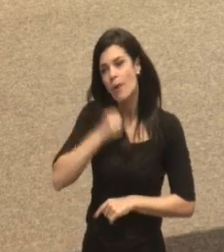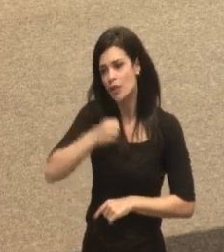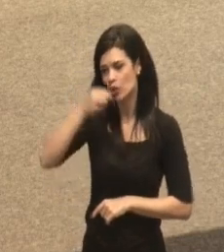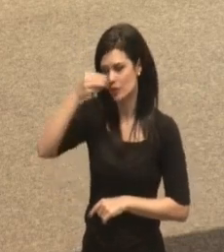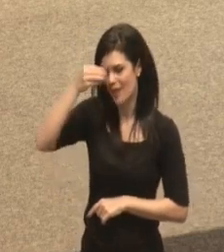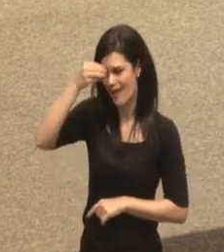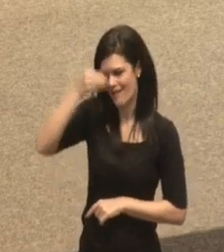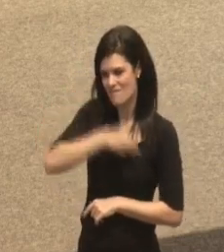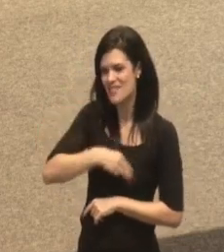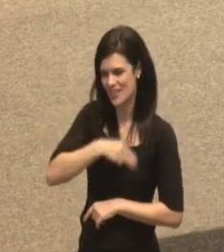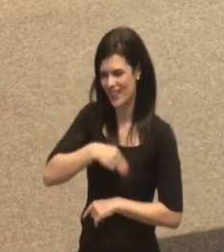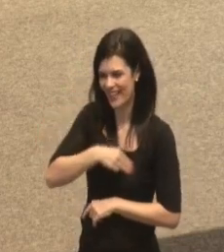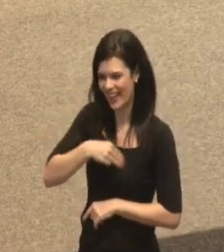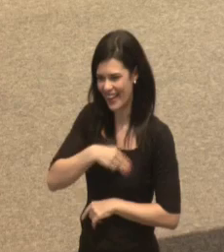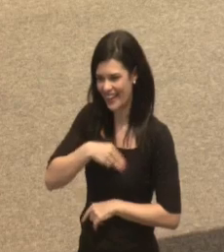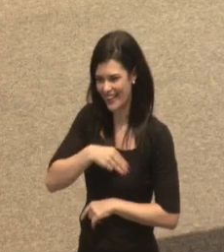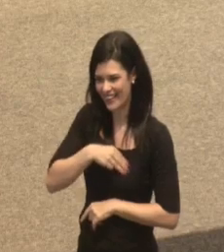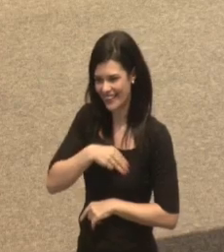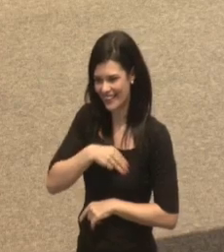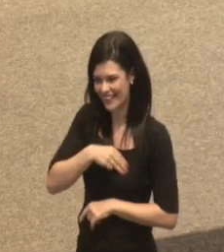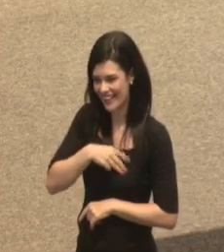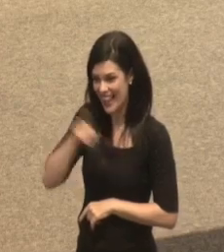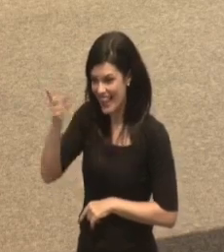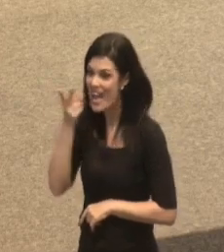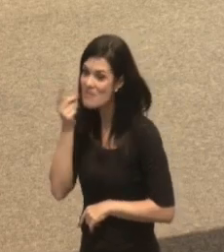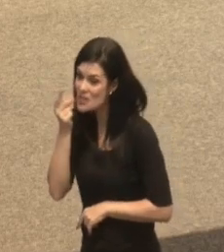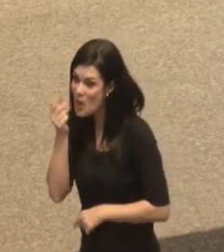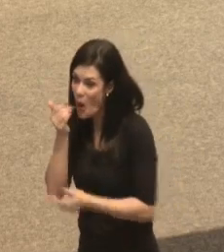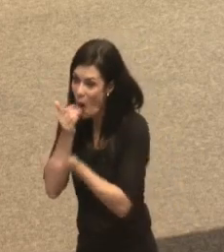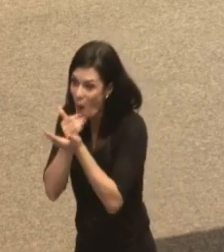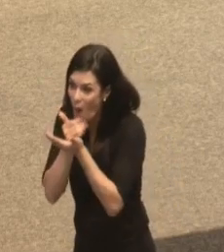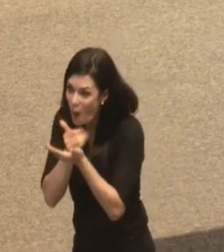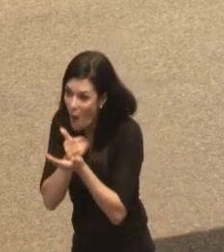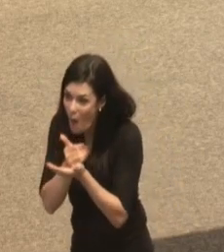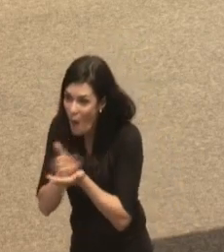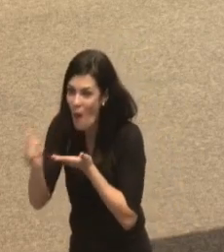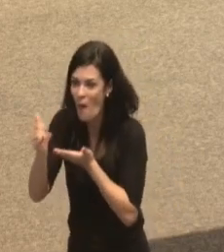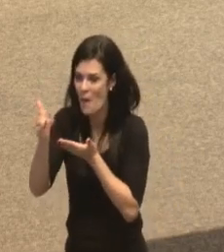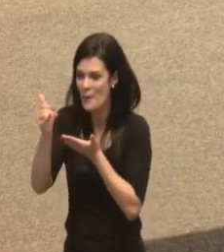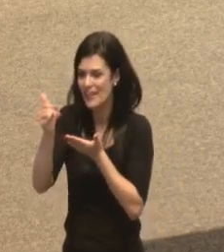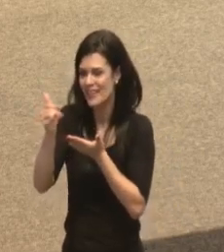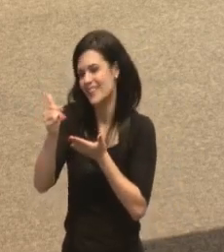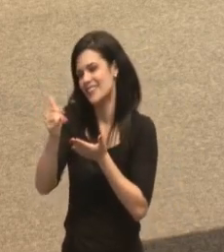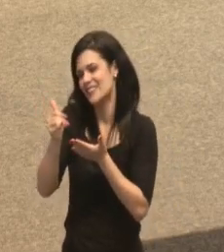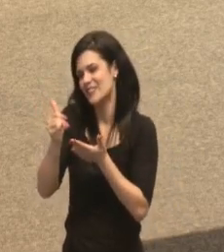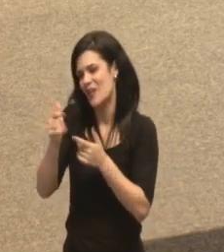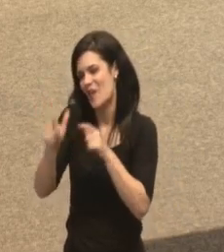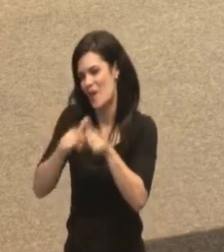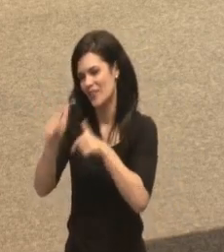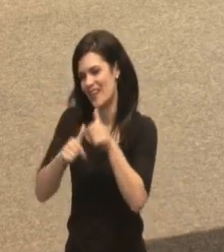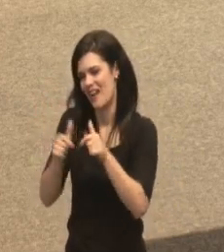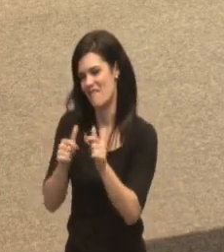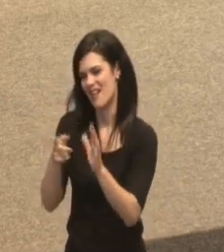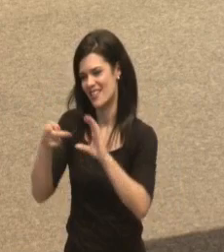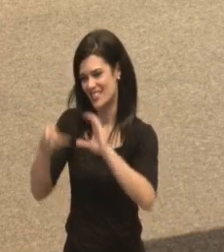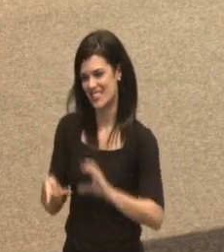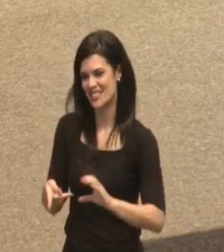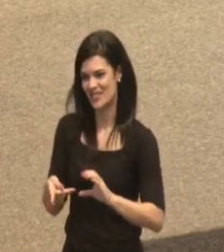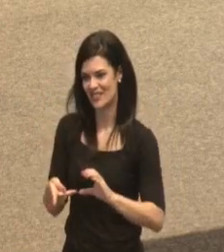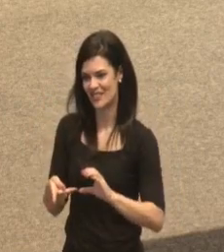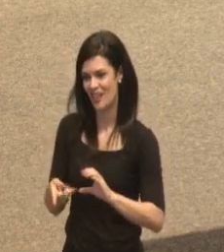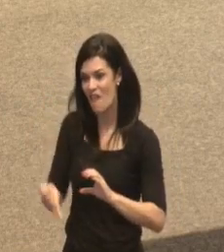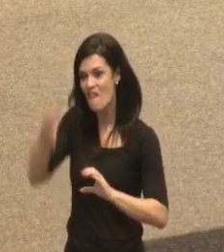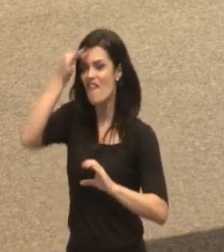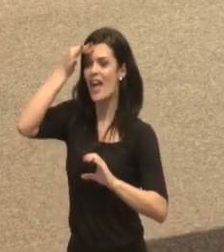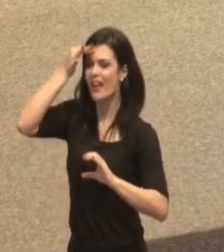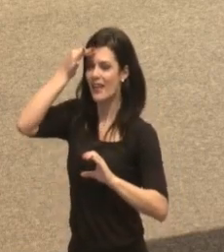E aí começou a Cristolândia em Maceió, uma decisão de fé. Isso é empreender pela fé. E daí para frente a